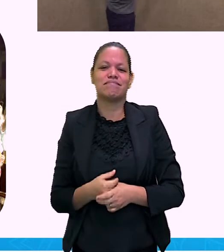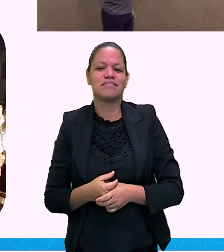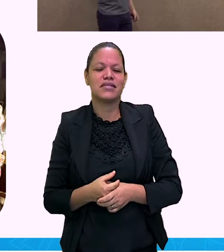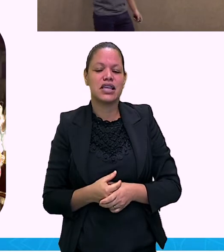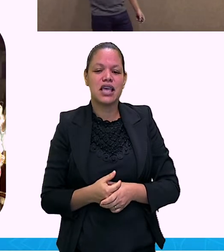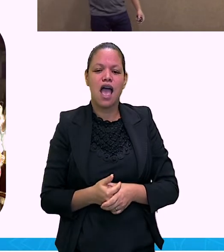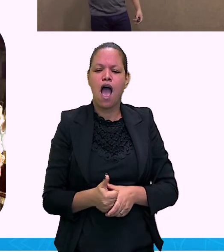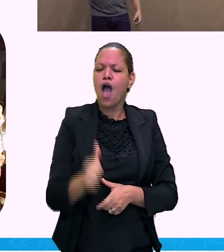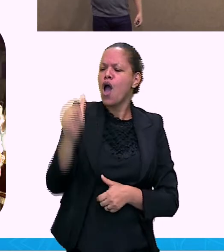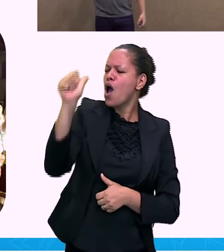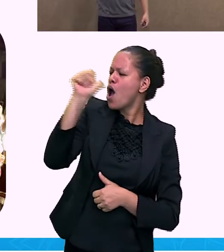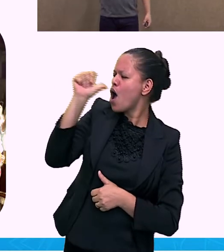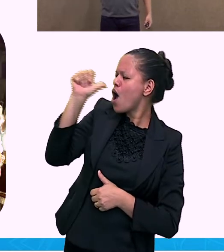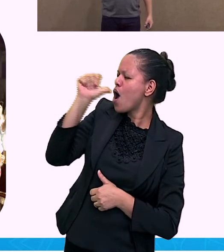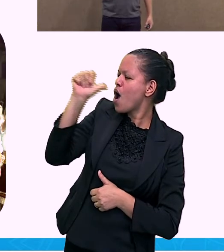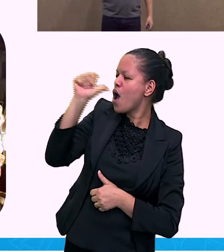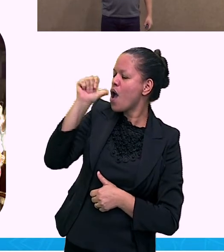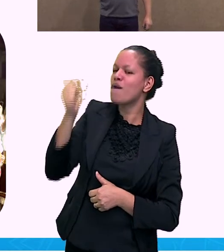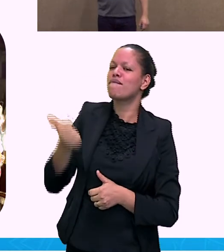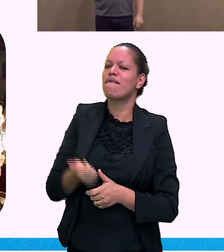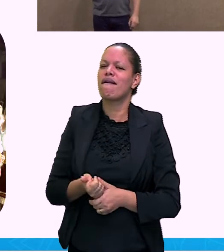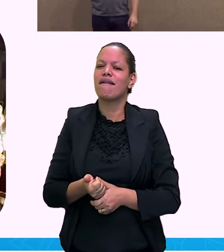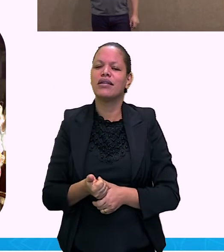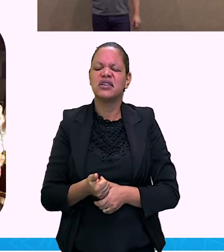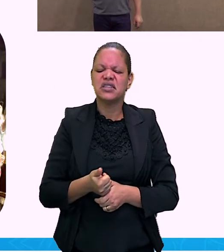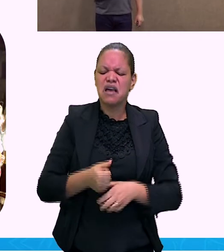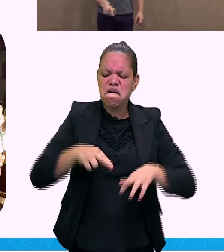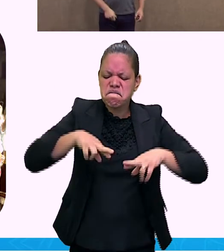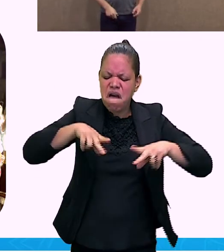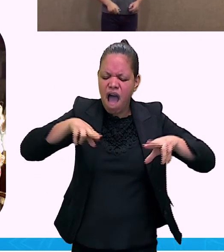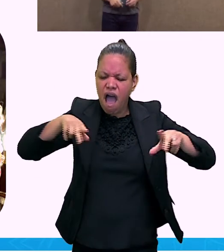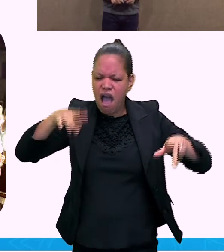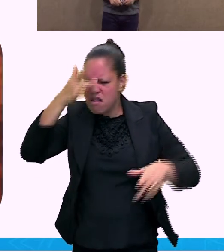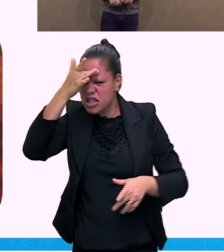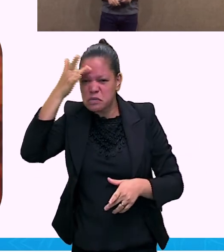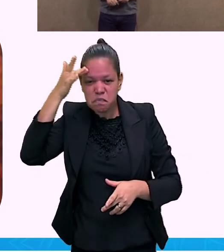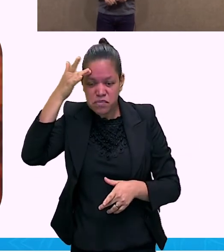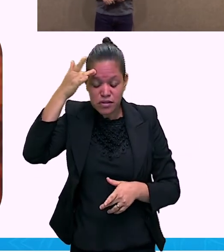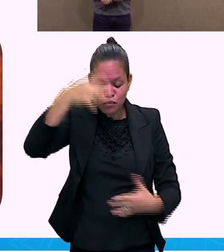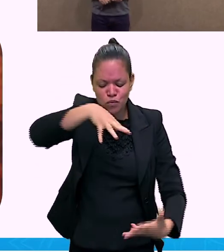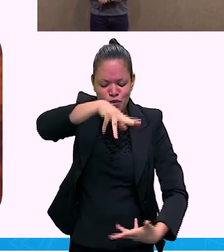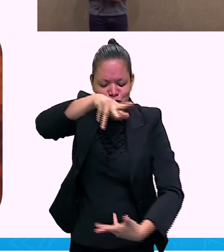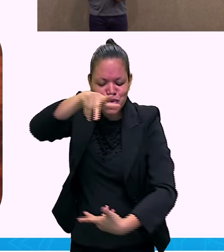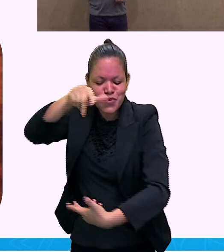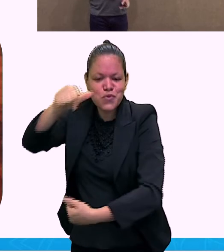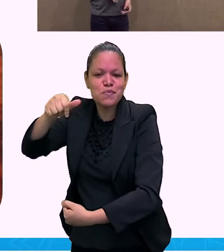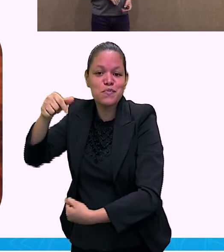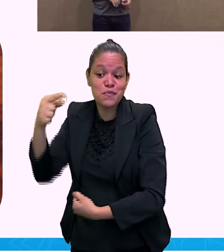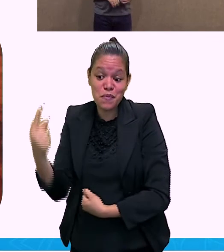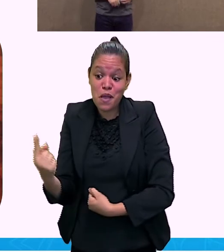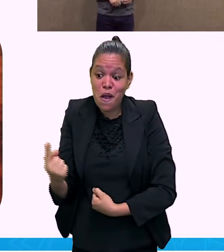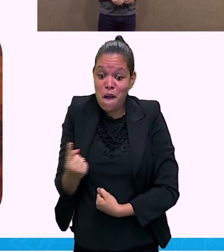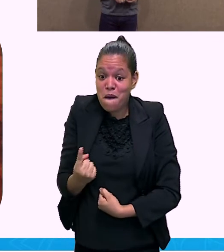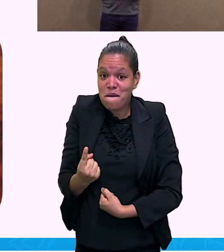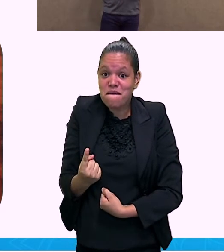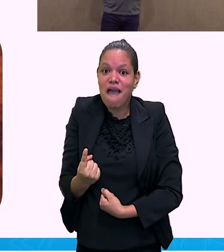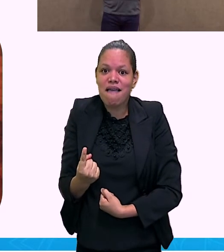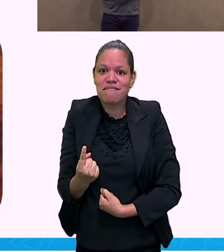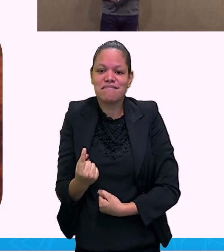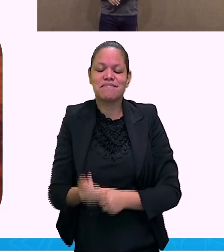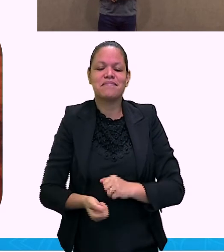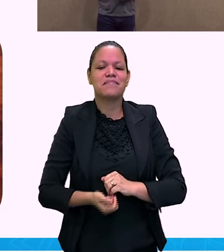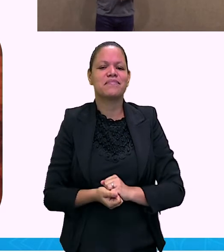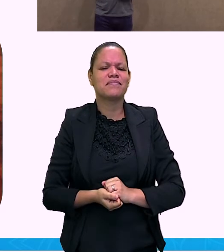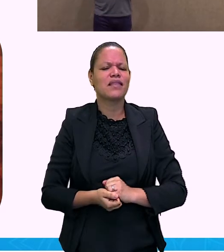pessoas, até do mundo, vêm para participar desta festa. E como culinária, o